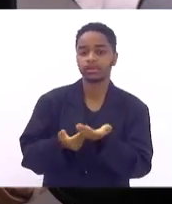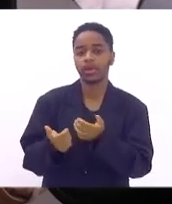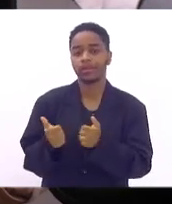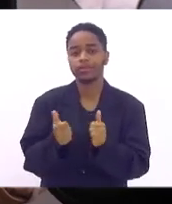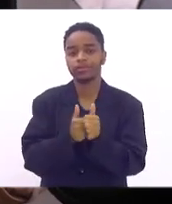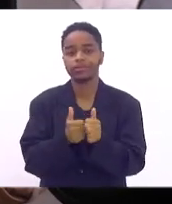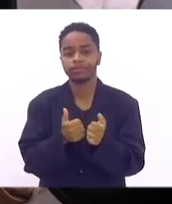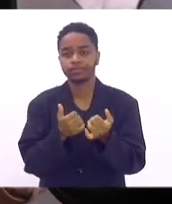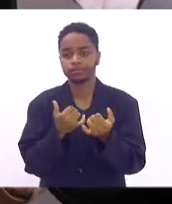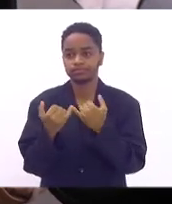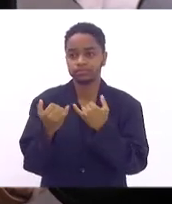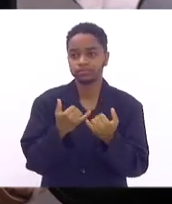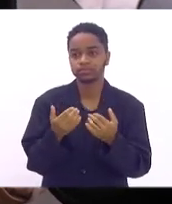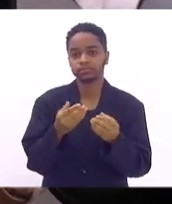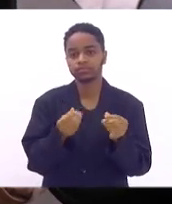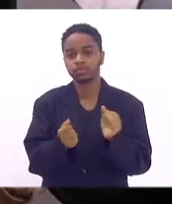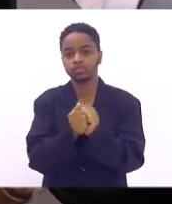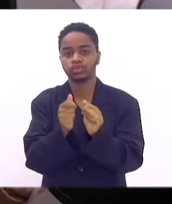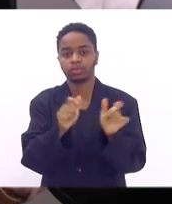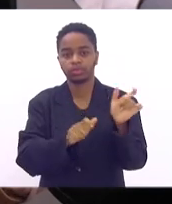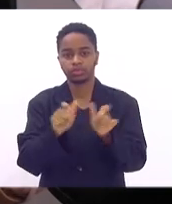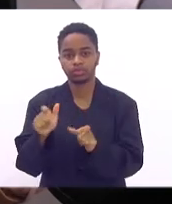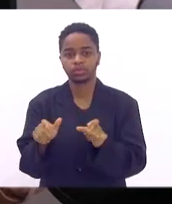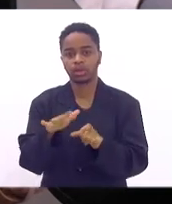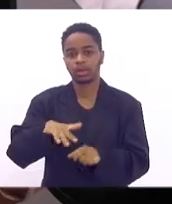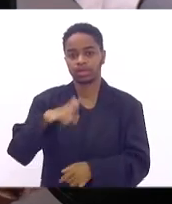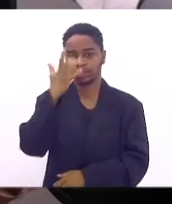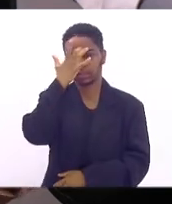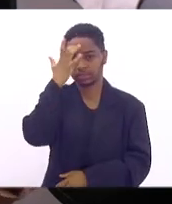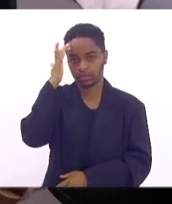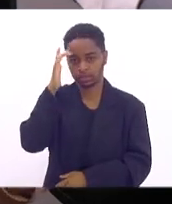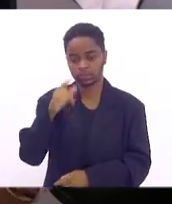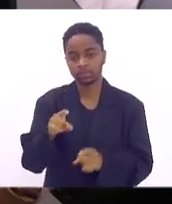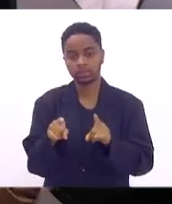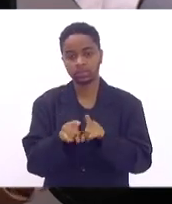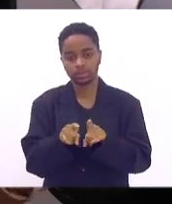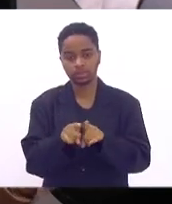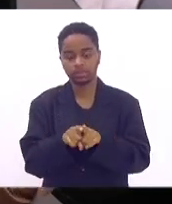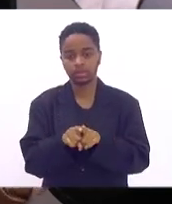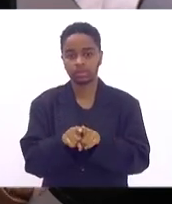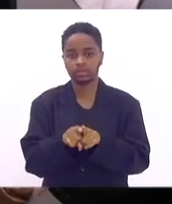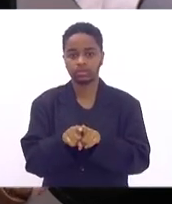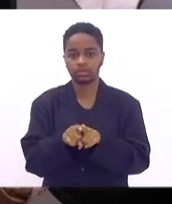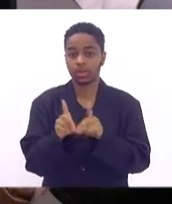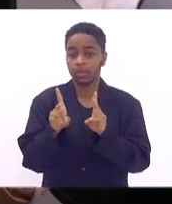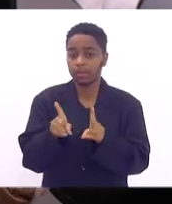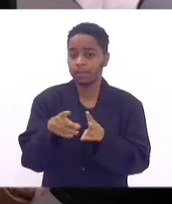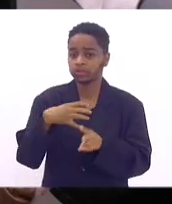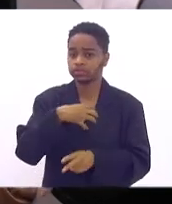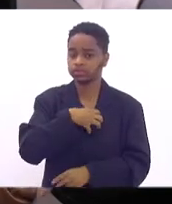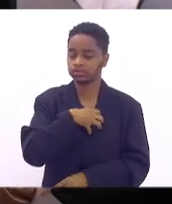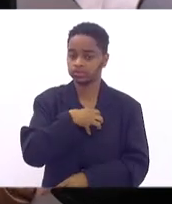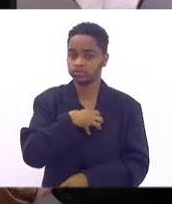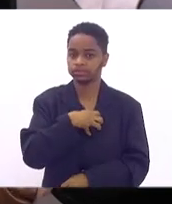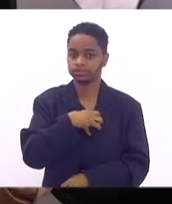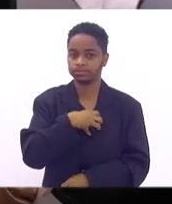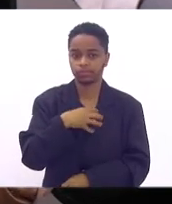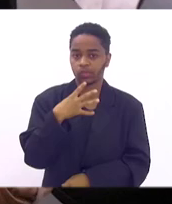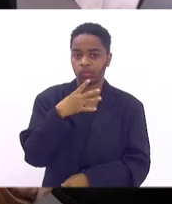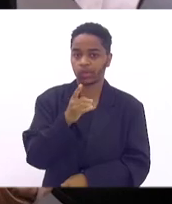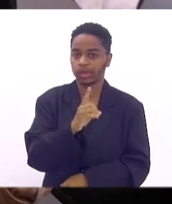com essas pessoas, né? com a saúde mental, que, da mesma maneira que a gente, é ignorante no